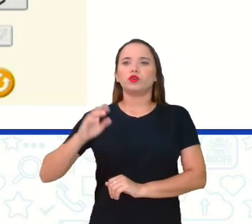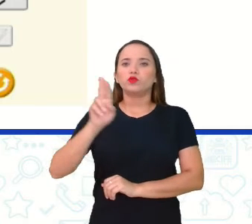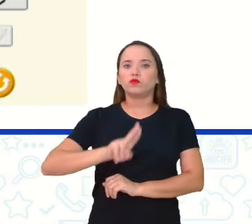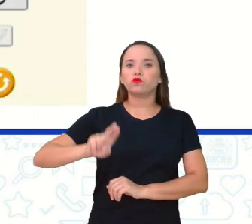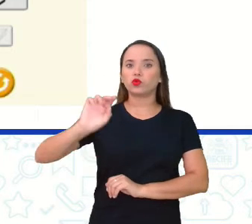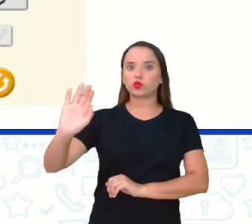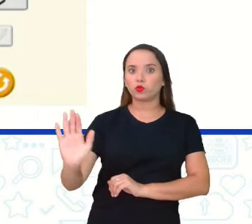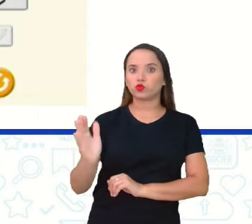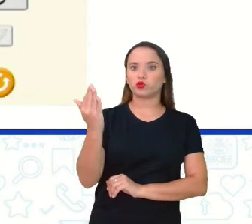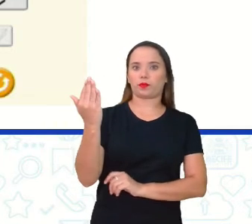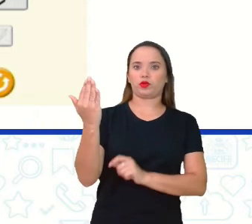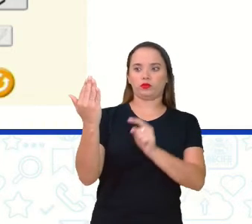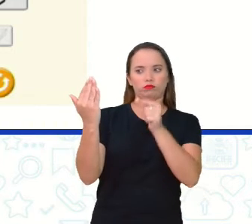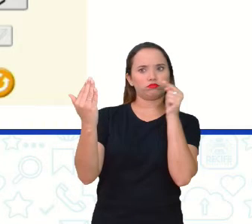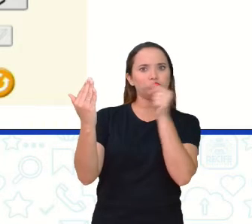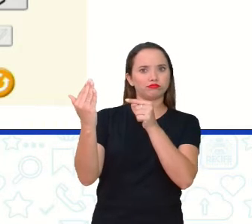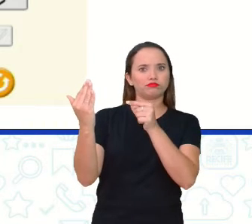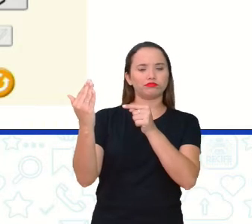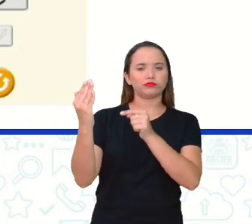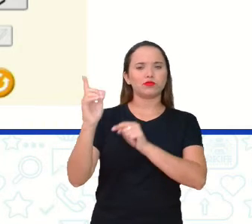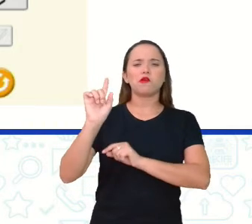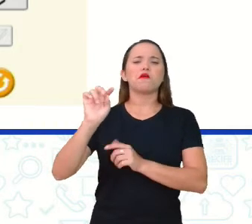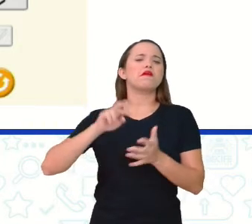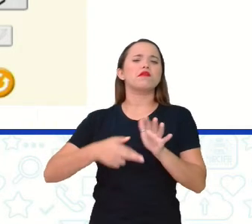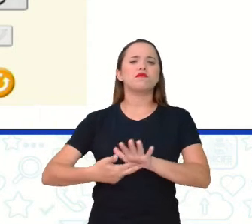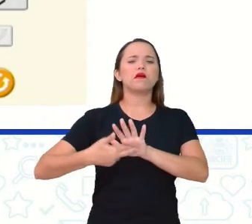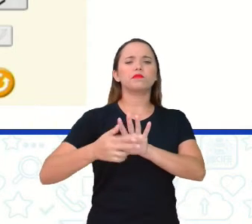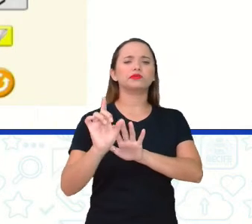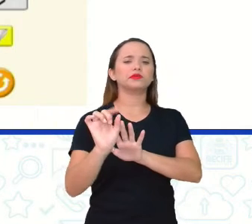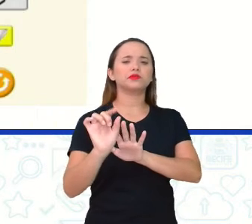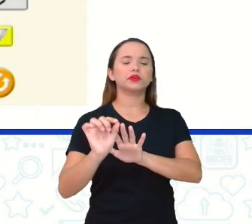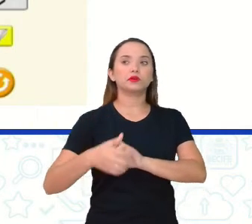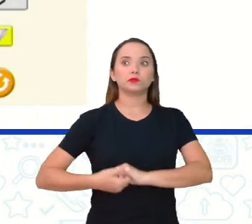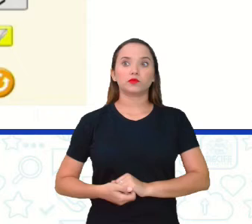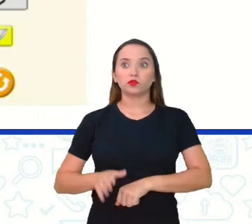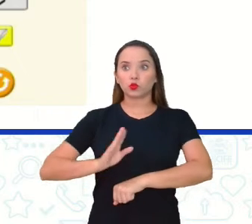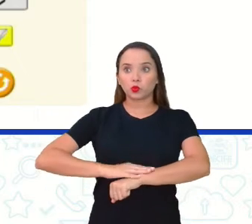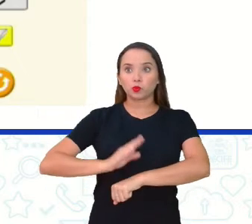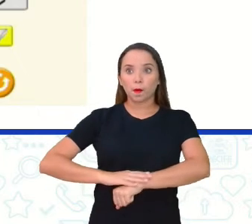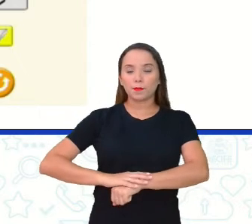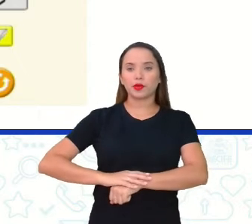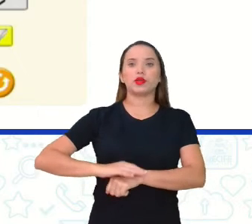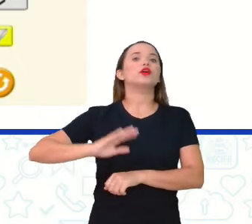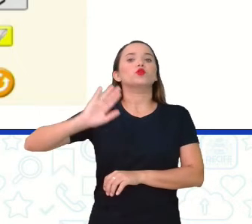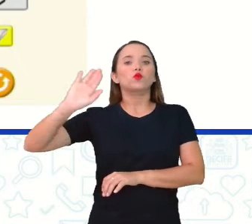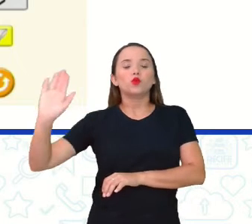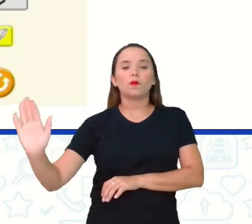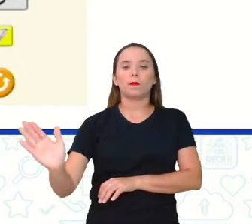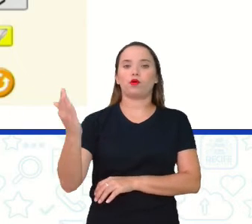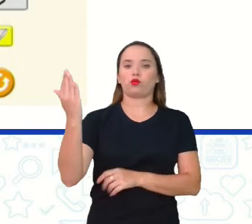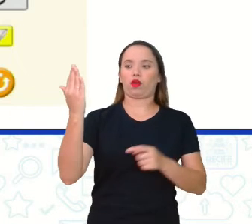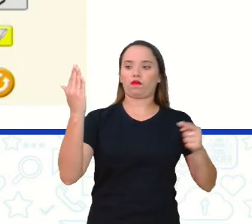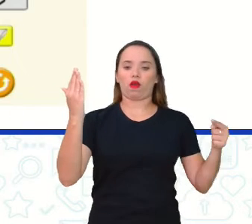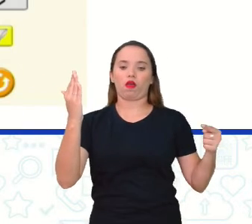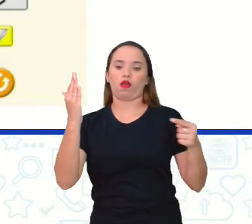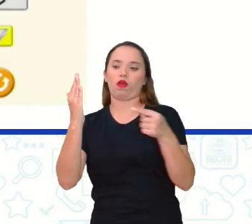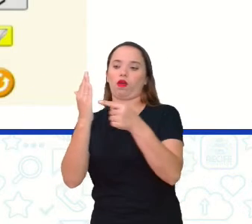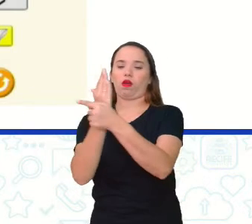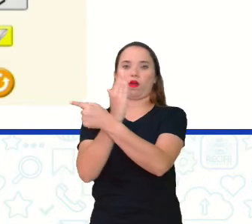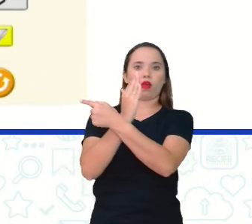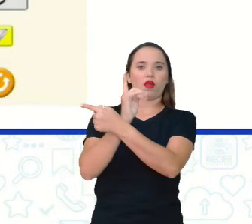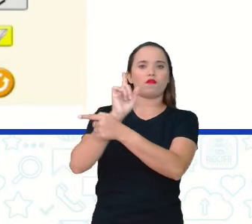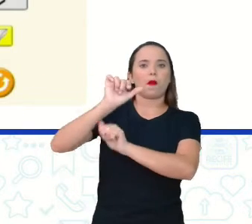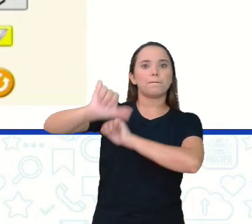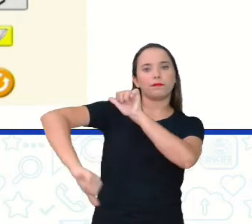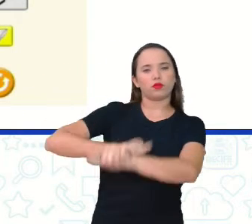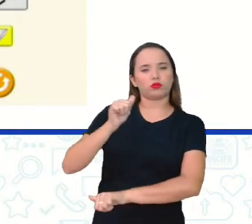O que é que esse espelho está representando? Quando eu colocar uma coisa, o que vai aparecer do outro lado é o seu reflexo. Já percebeu que